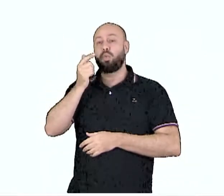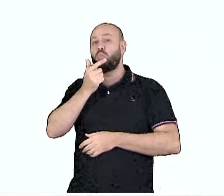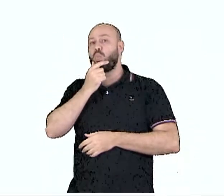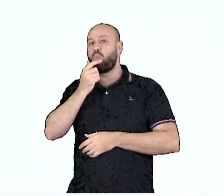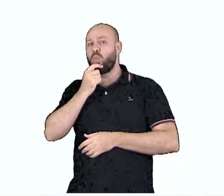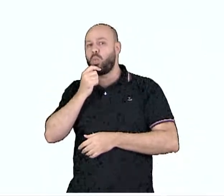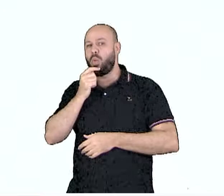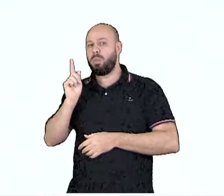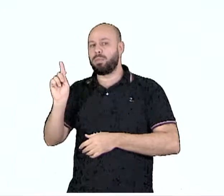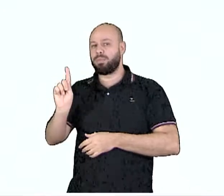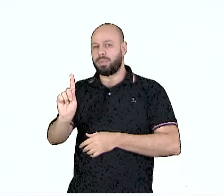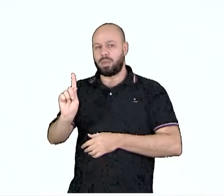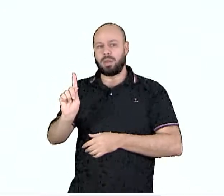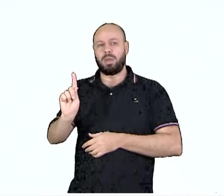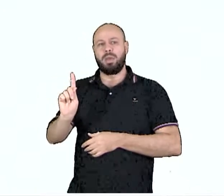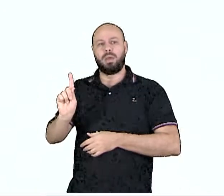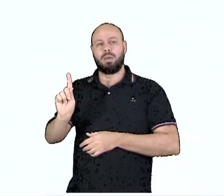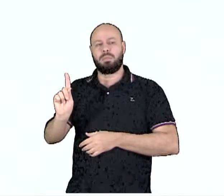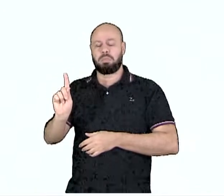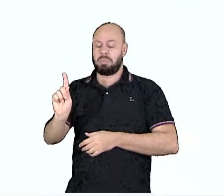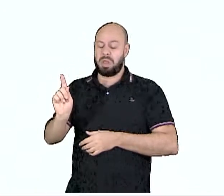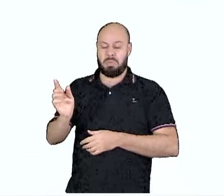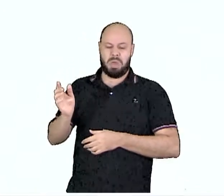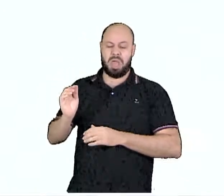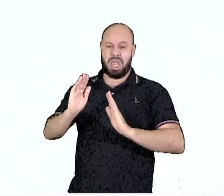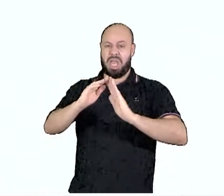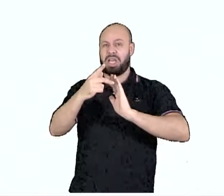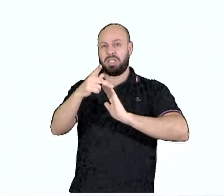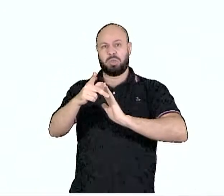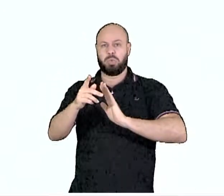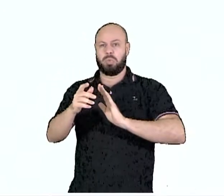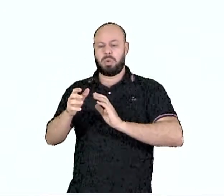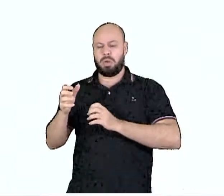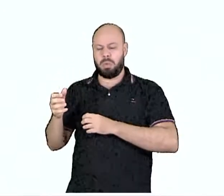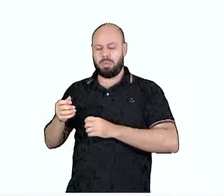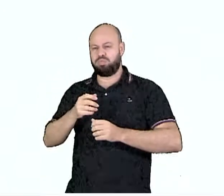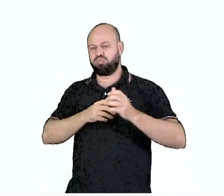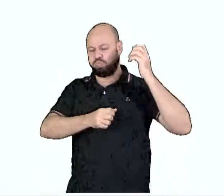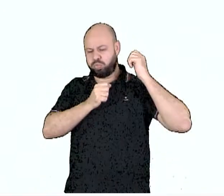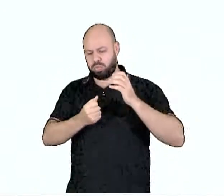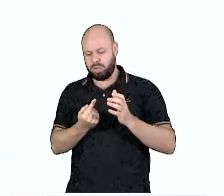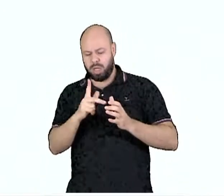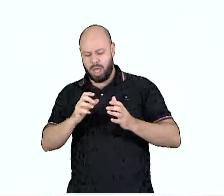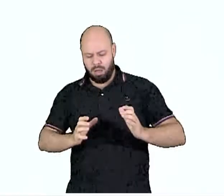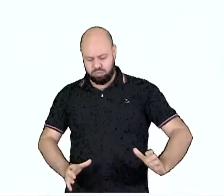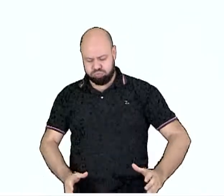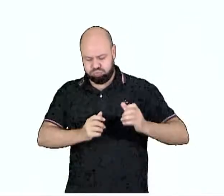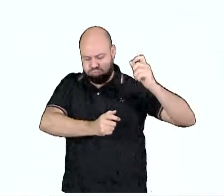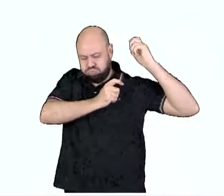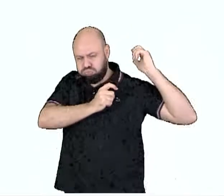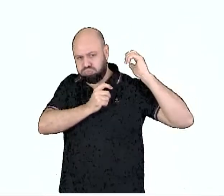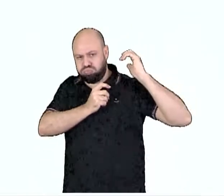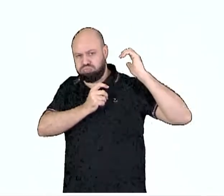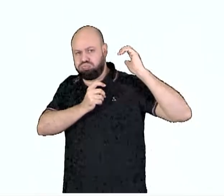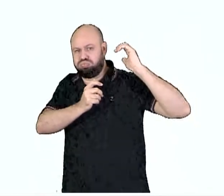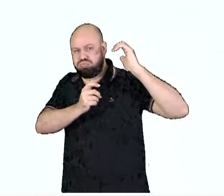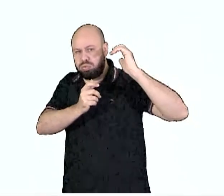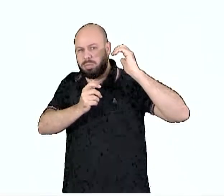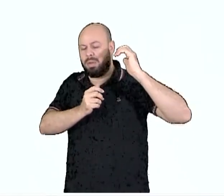quê? Levando para sua casa, provavelmente, um botijão de gás. Logo atrás vem o